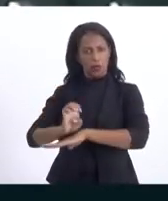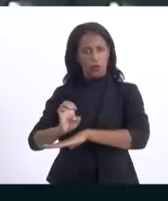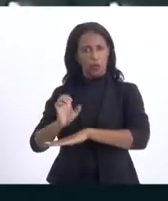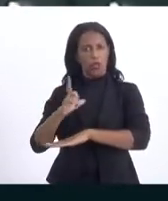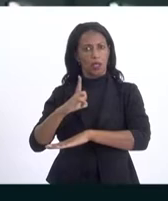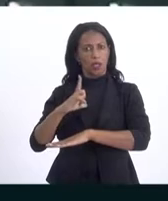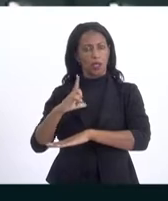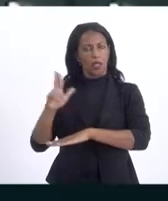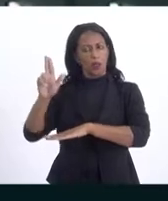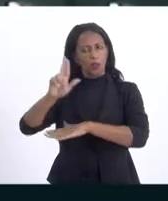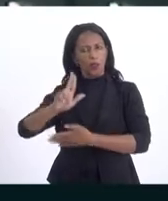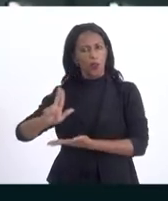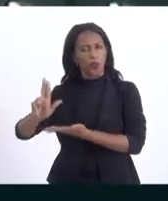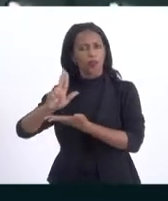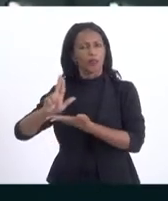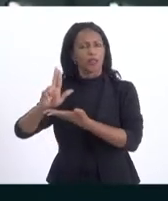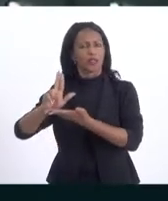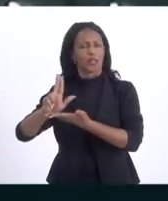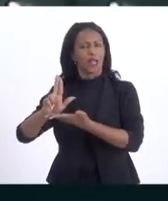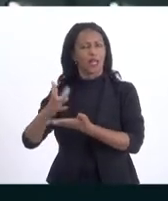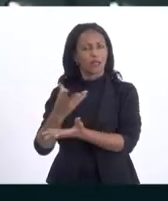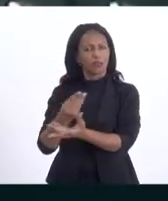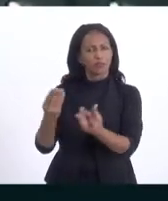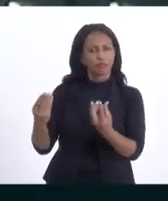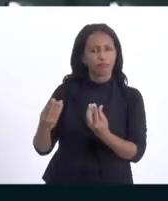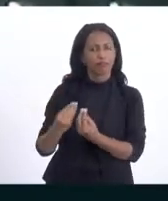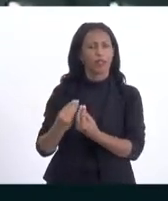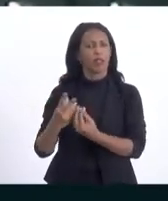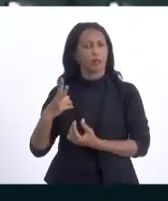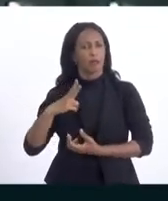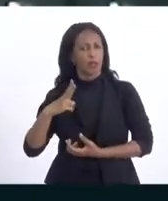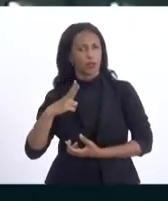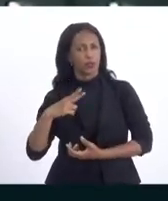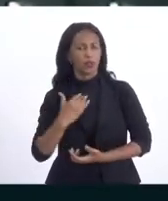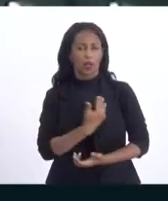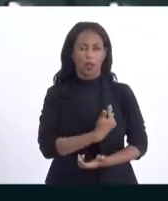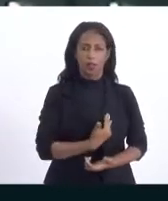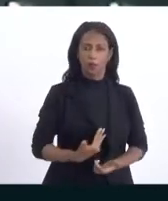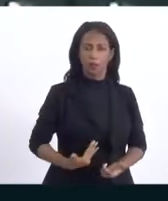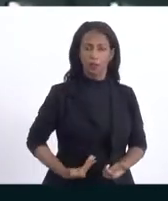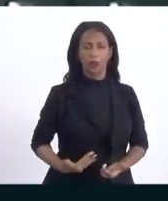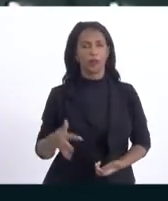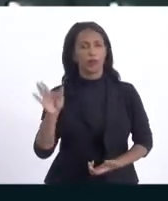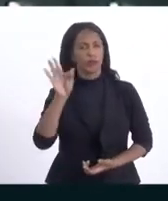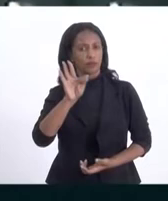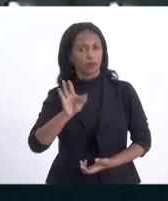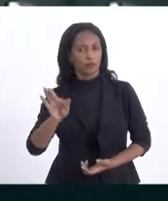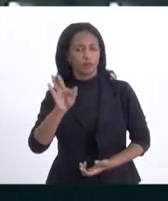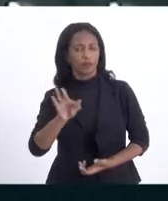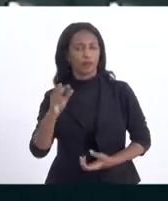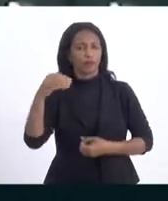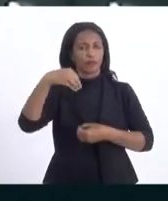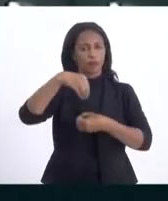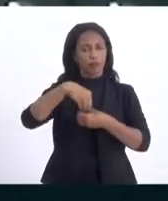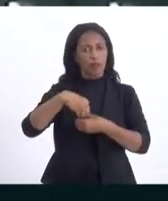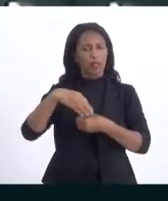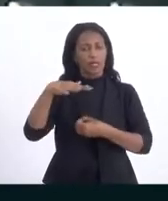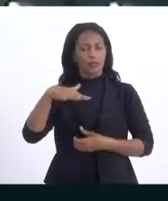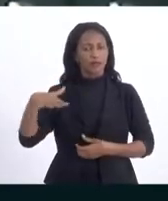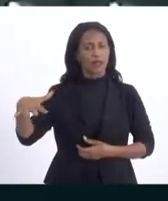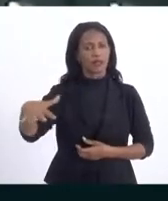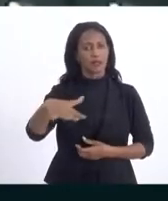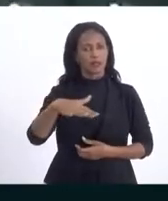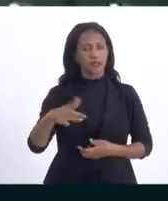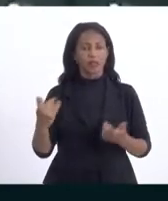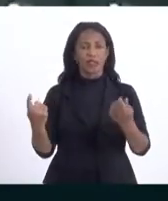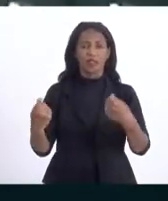de universidade, tem Instituto Federal, tem universidades privadas, universidades públicas federais dentro da nossa região, e a